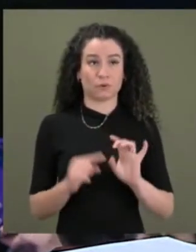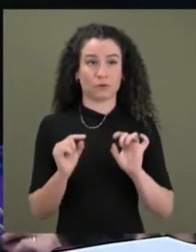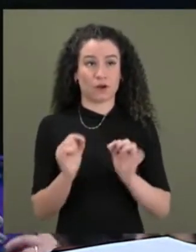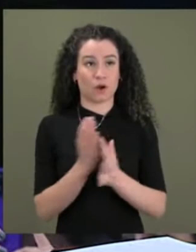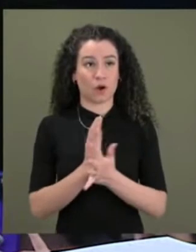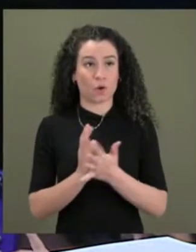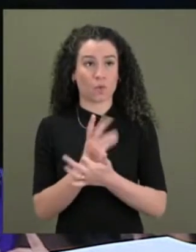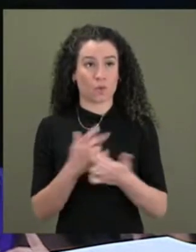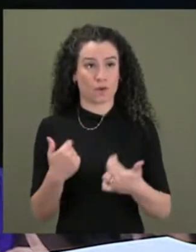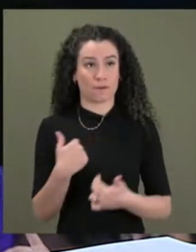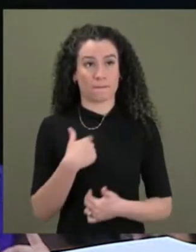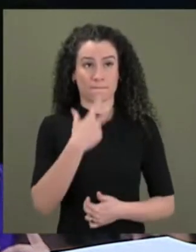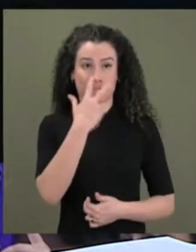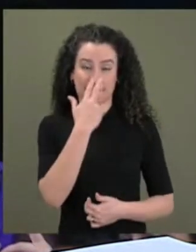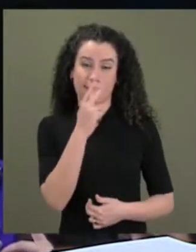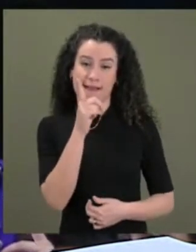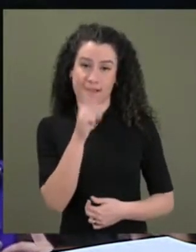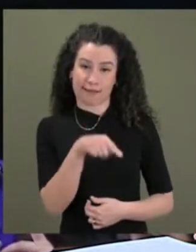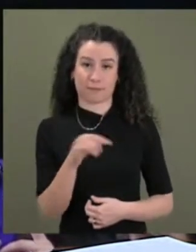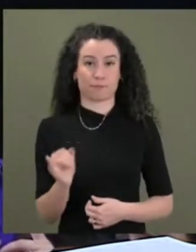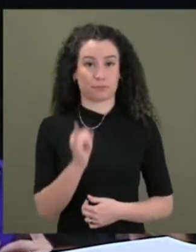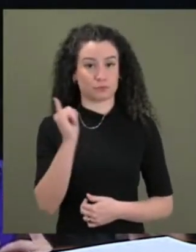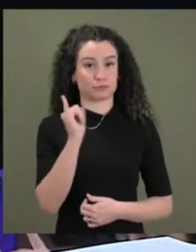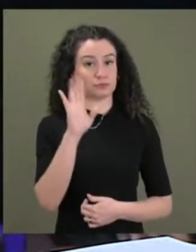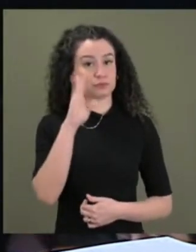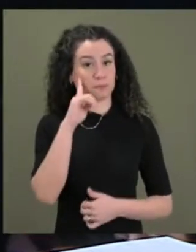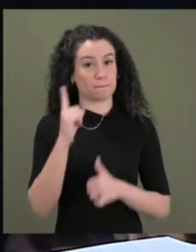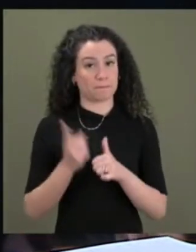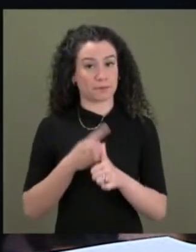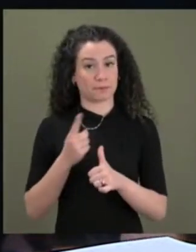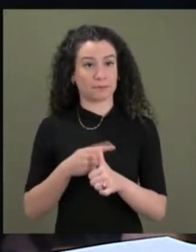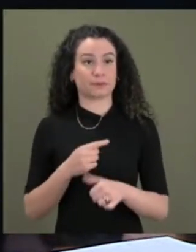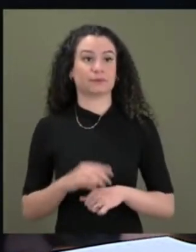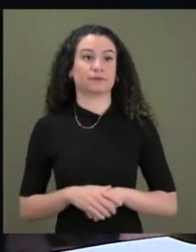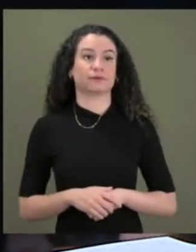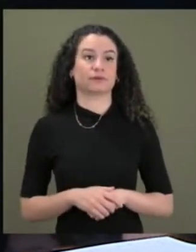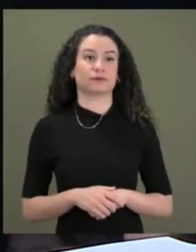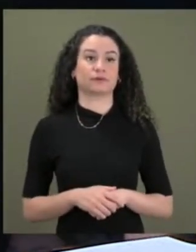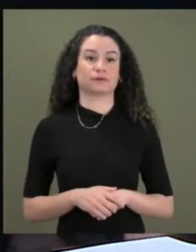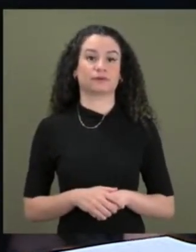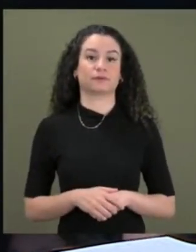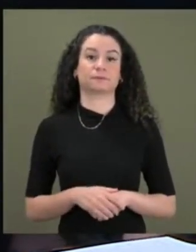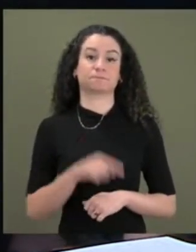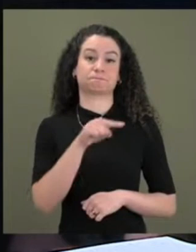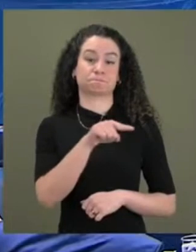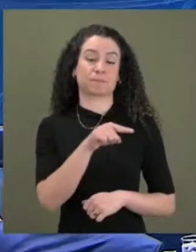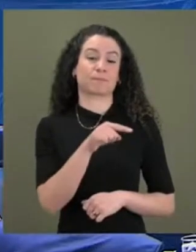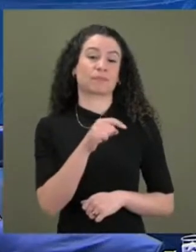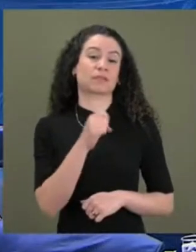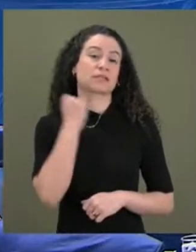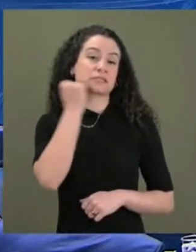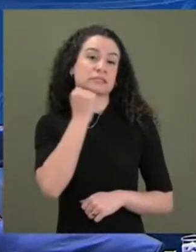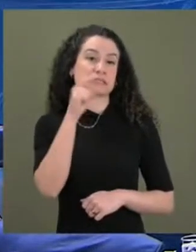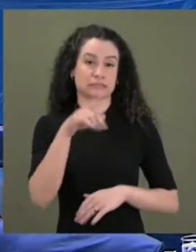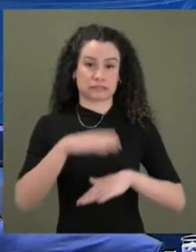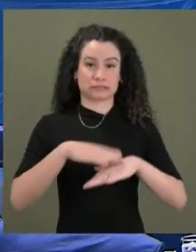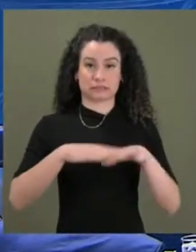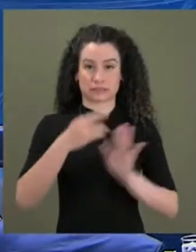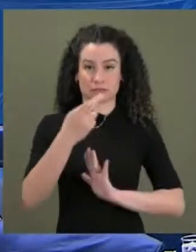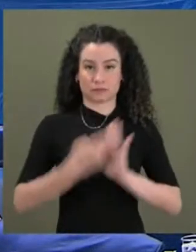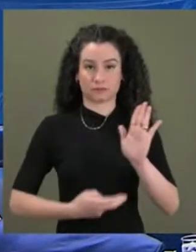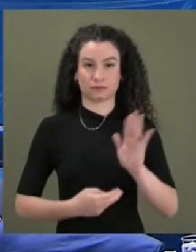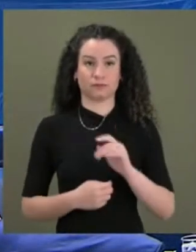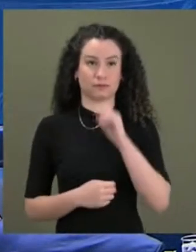relevantes. Primeiro, caro senador relator, é o Fundo de Desenvolvimento Valor.